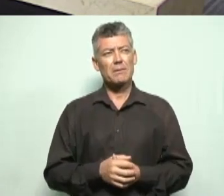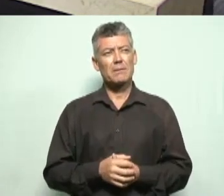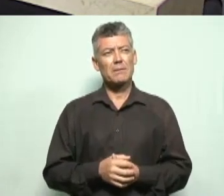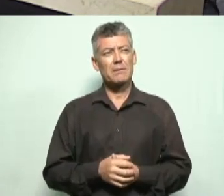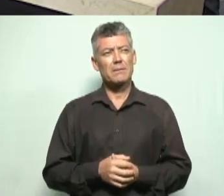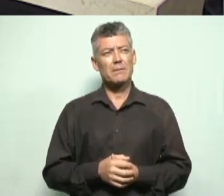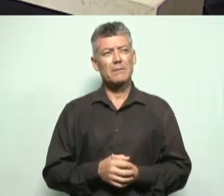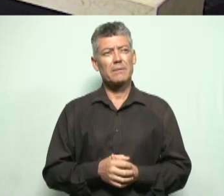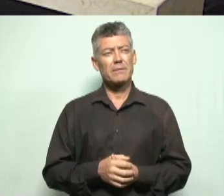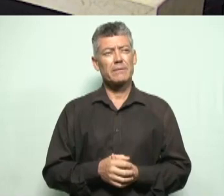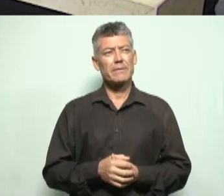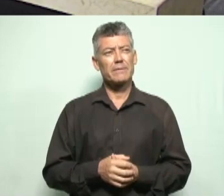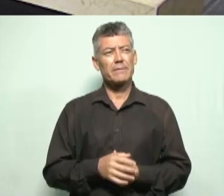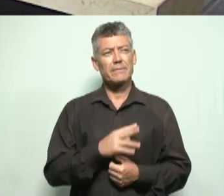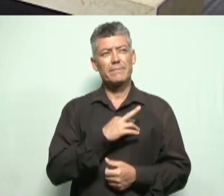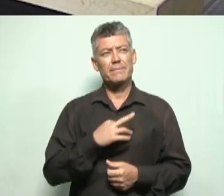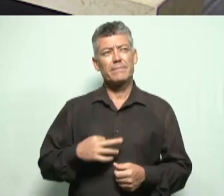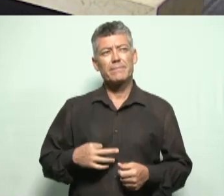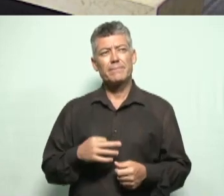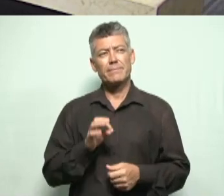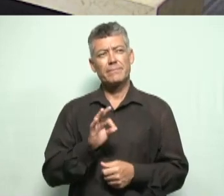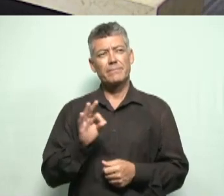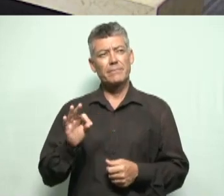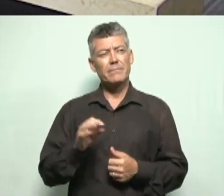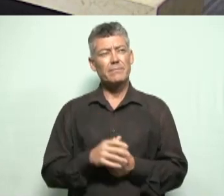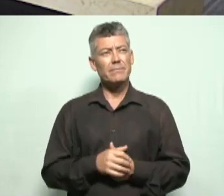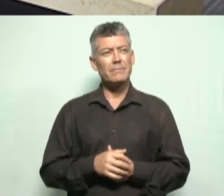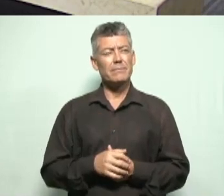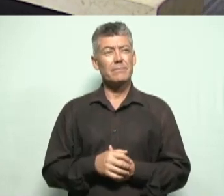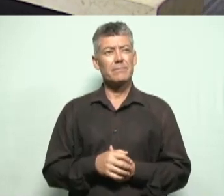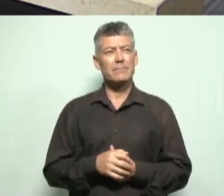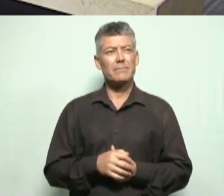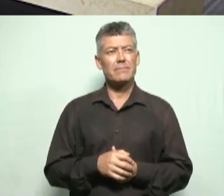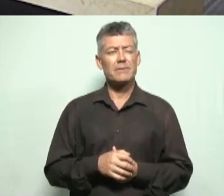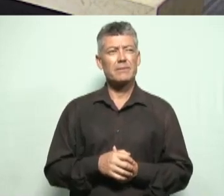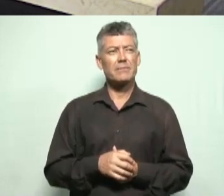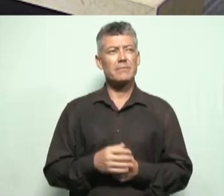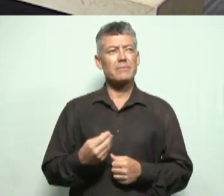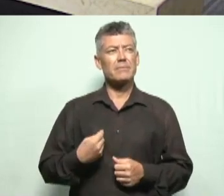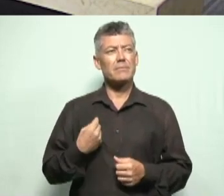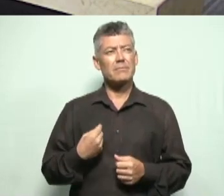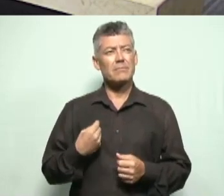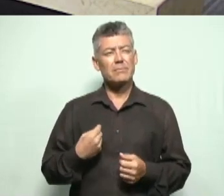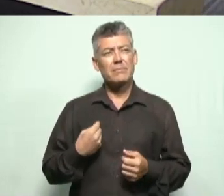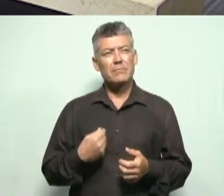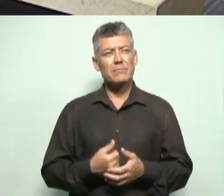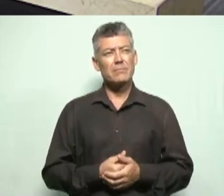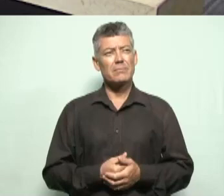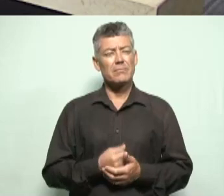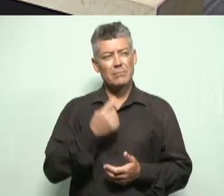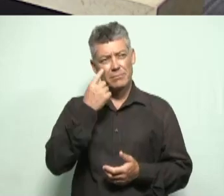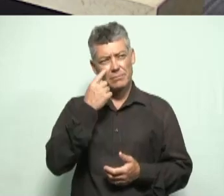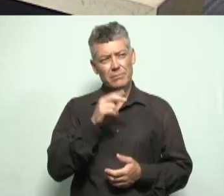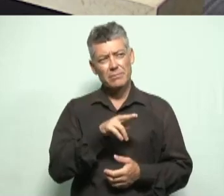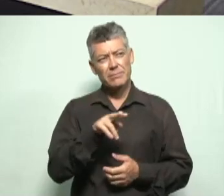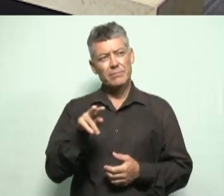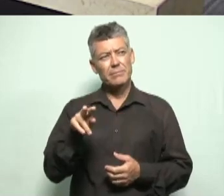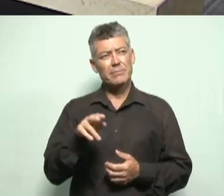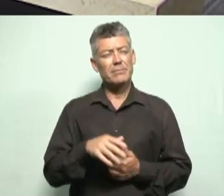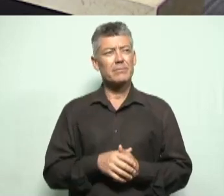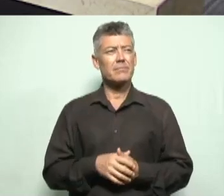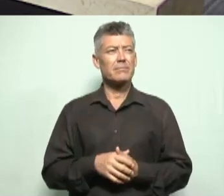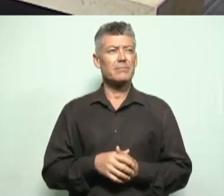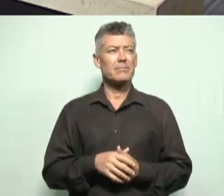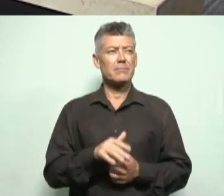Questão de ordem. Questão de ordem, vereador Tércio de Noco, União Brasil. Registrar minha presença, senhor presidente. Já é visualmente, aqui com a chegada dos